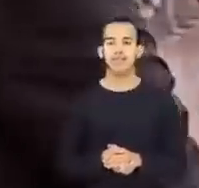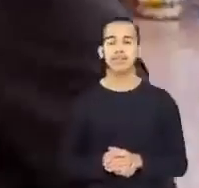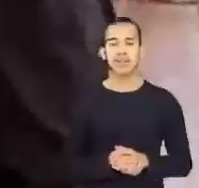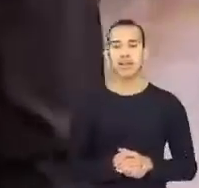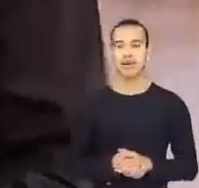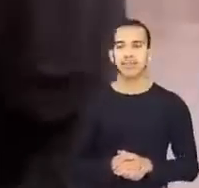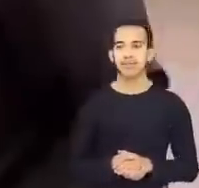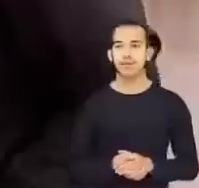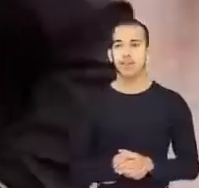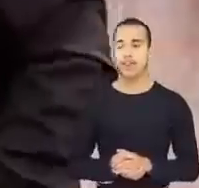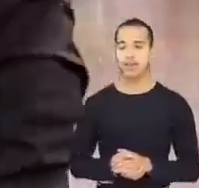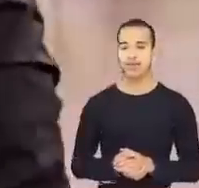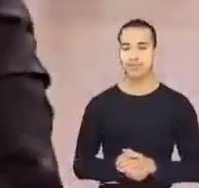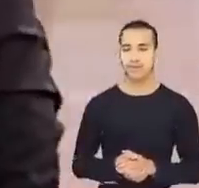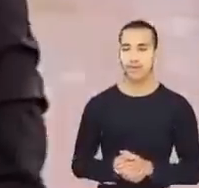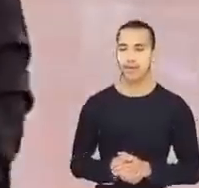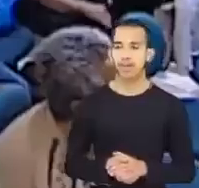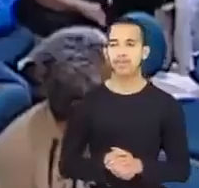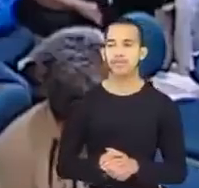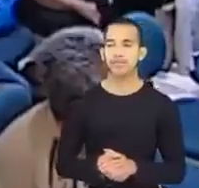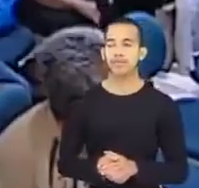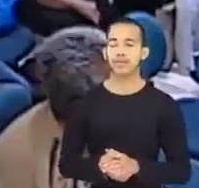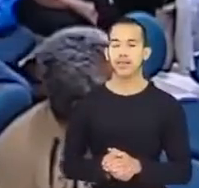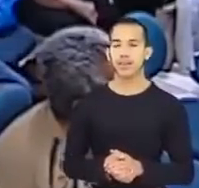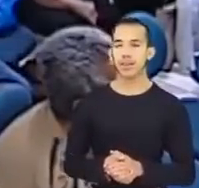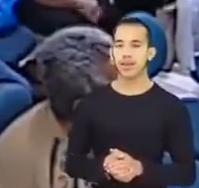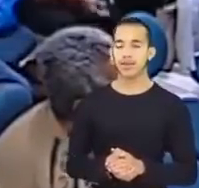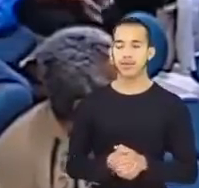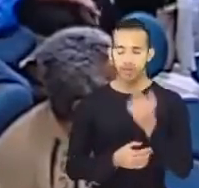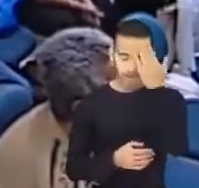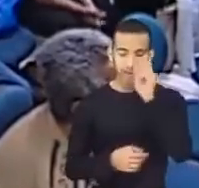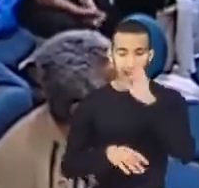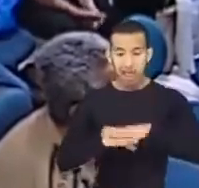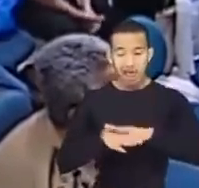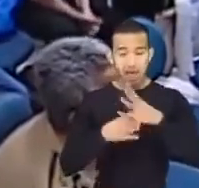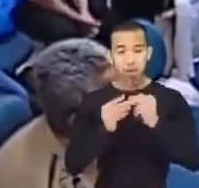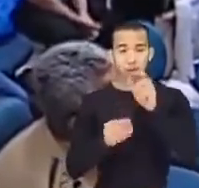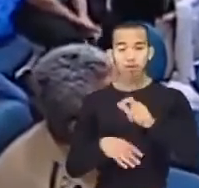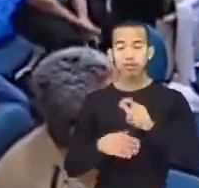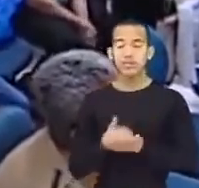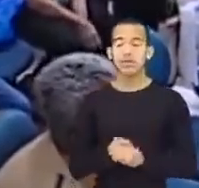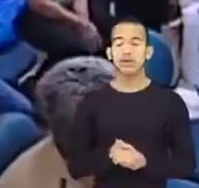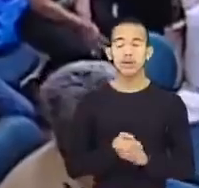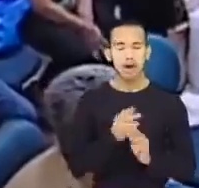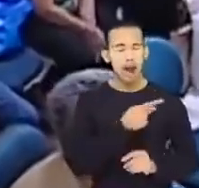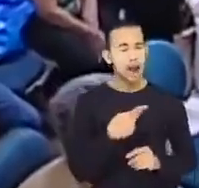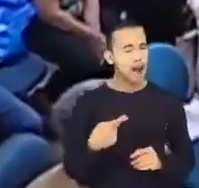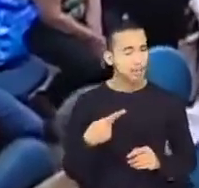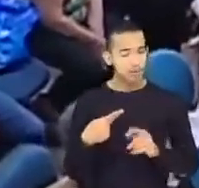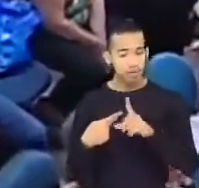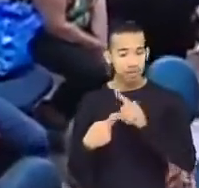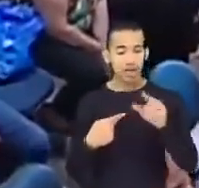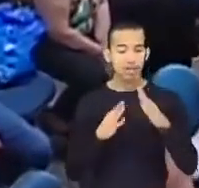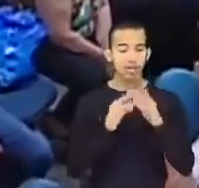sei lá. Estava curada, é. Vocês são quem é do sul aí? Você é do sul? Aí o pastor saiu da igreja e